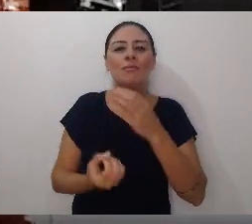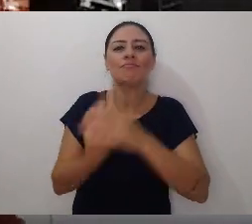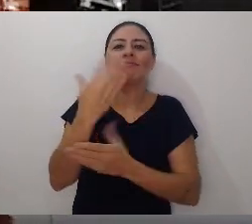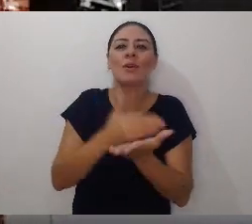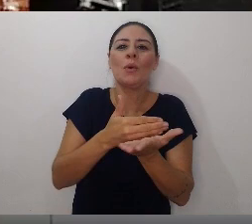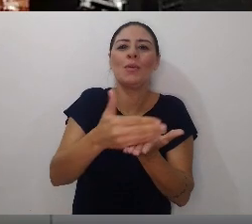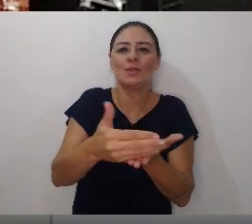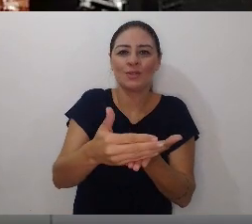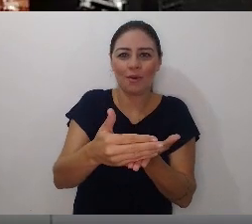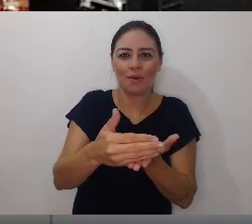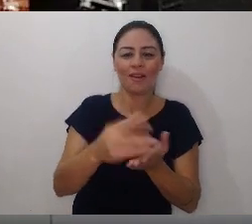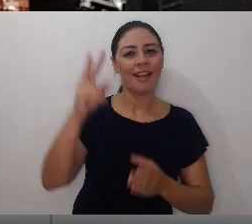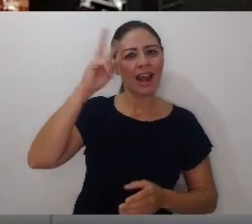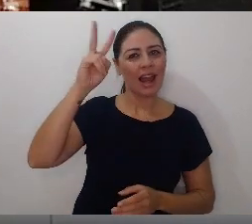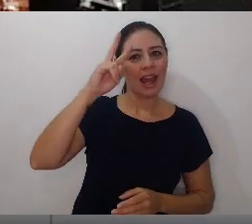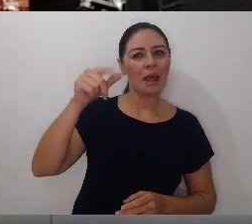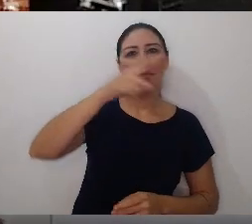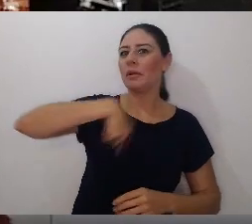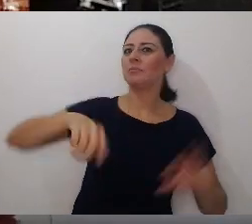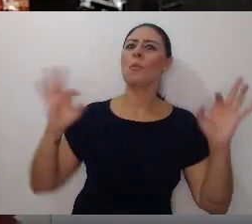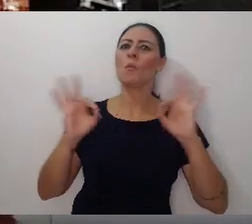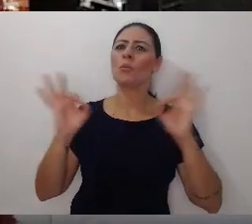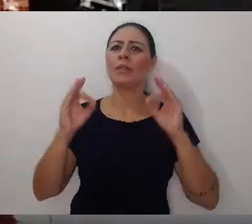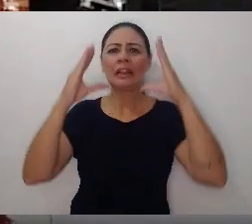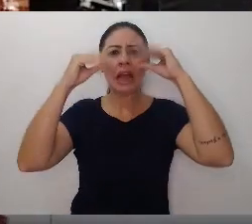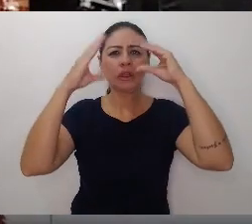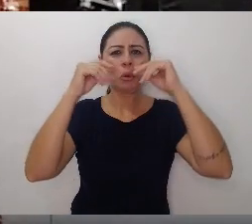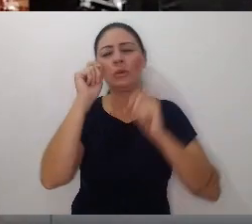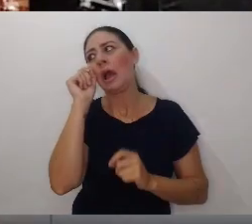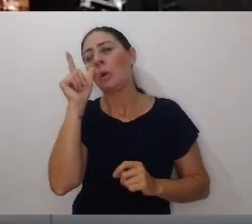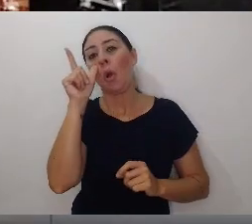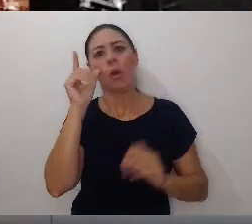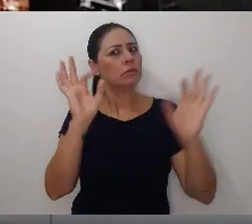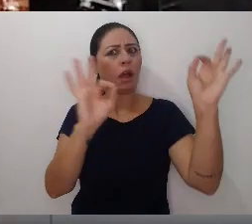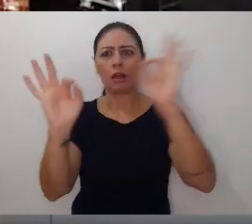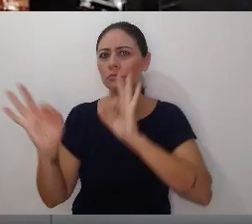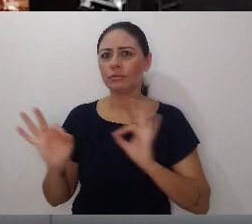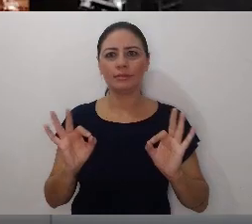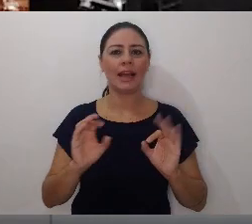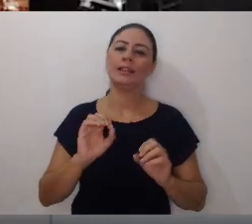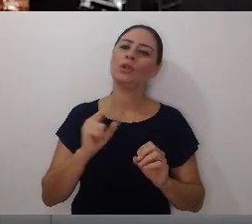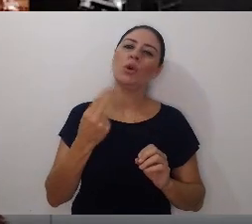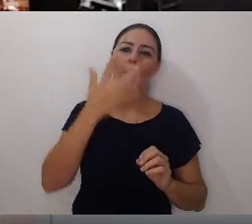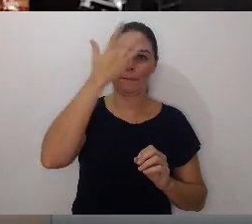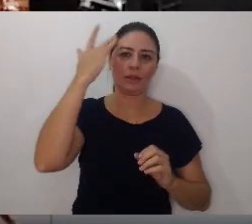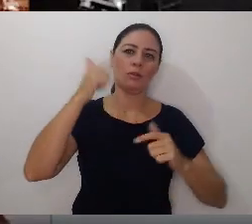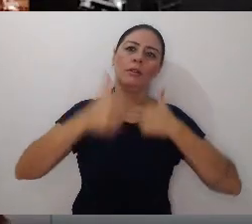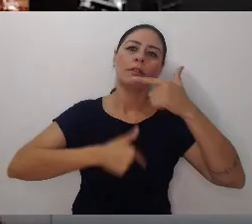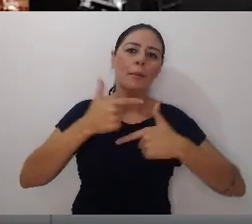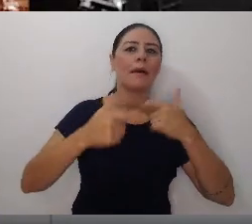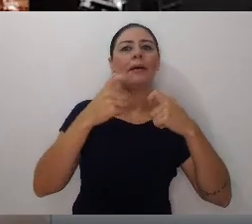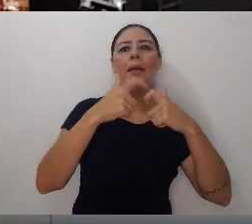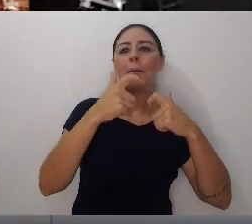que eu vou falar para eles das nossas origens. Nas nossas origens, ninguém ficava acordado de noite. A não ser quem estava fazendo um